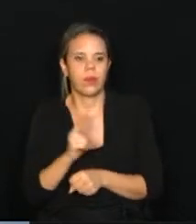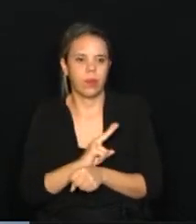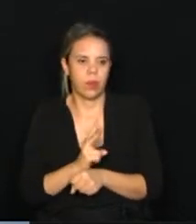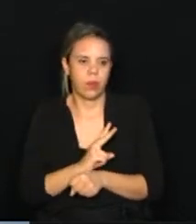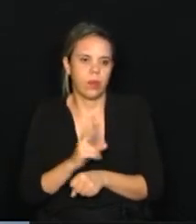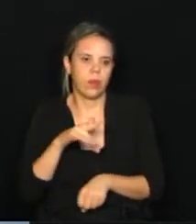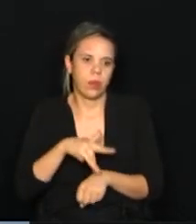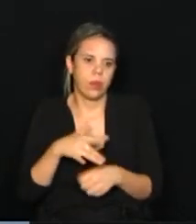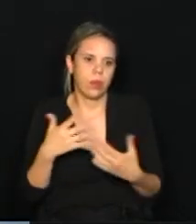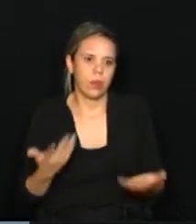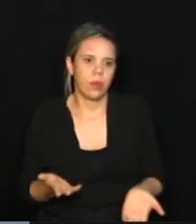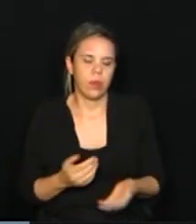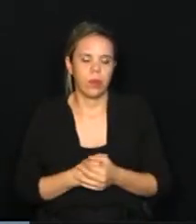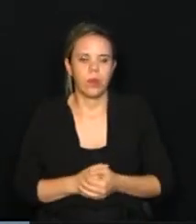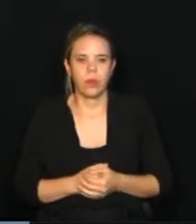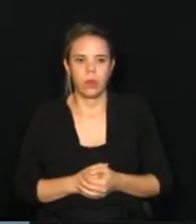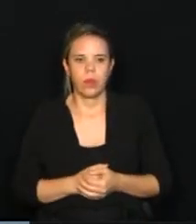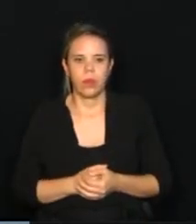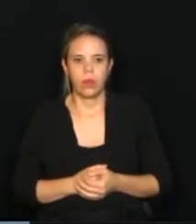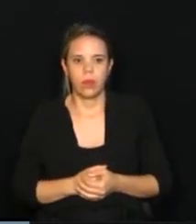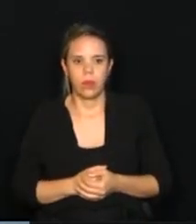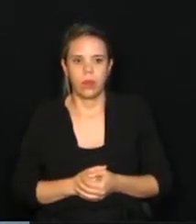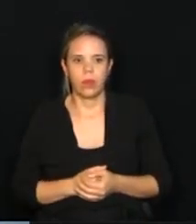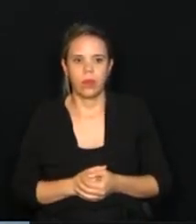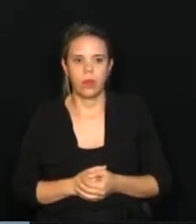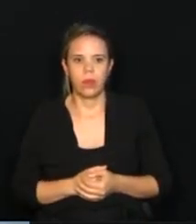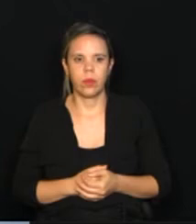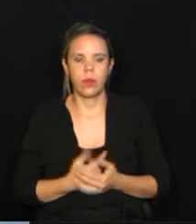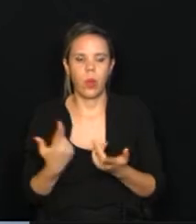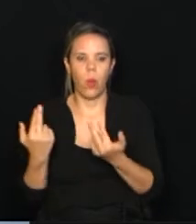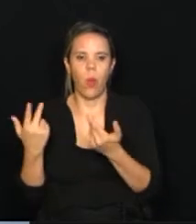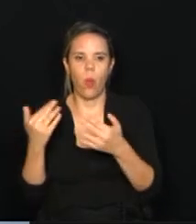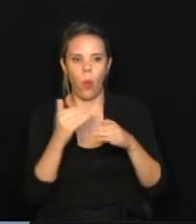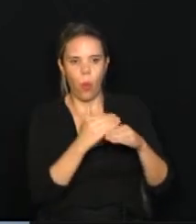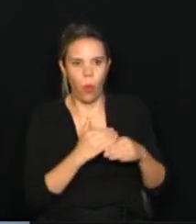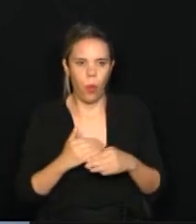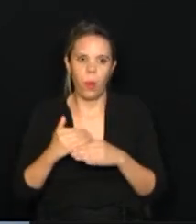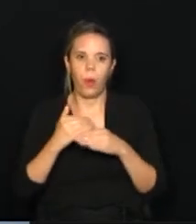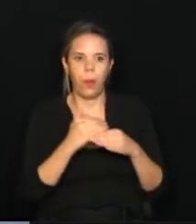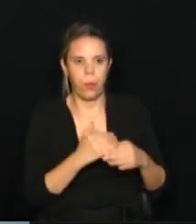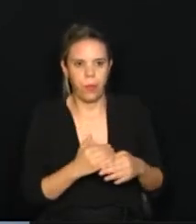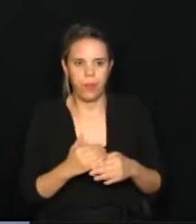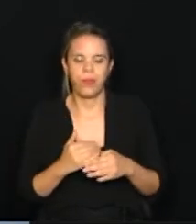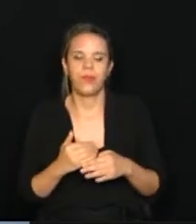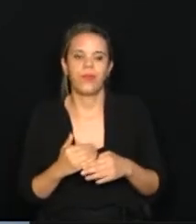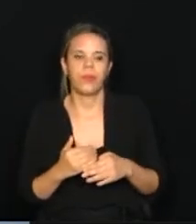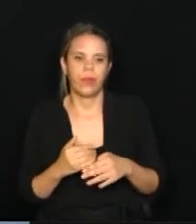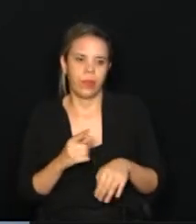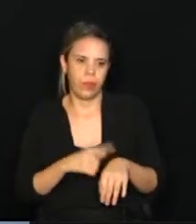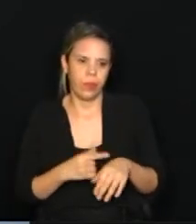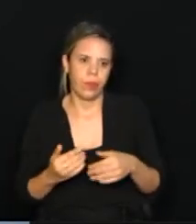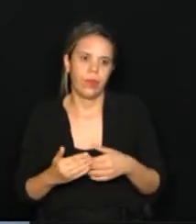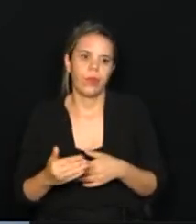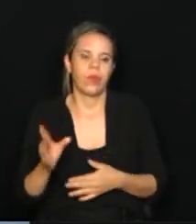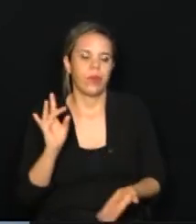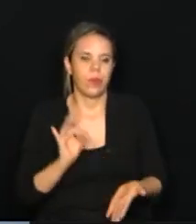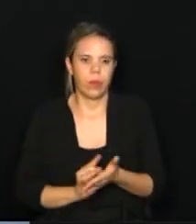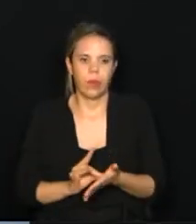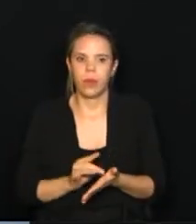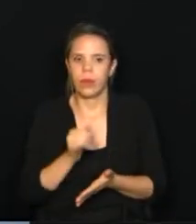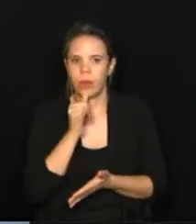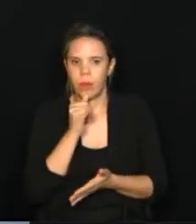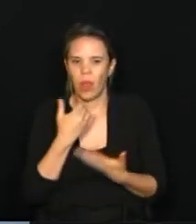absurda. Mas o jogo a gente jogou de igual para igual, foi para prorrogação. O fator um pouco